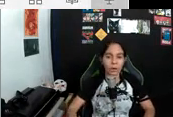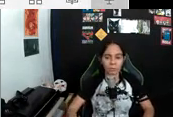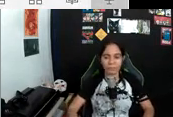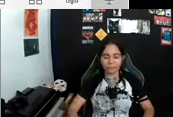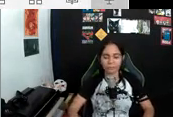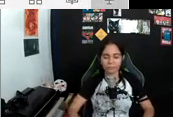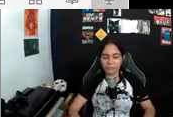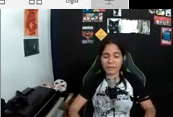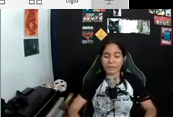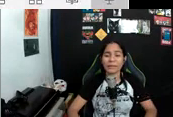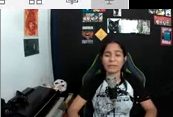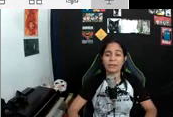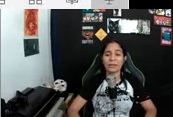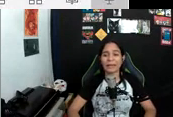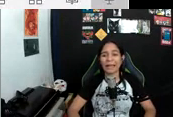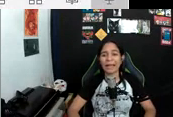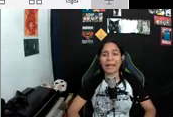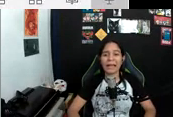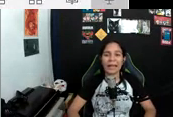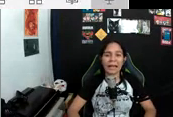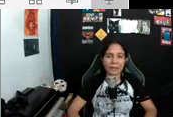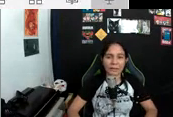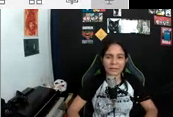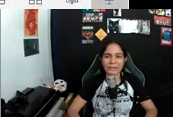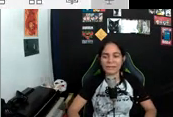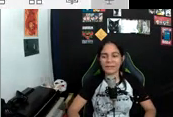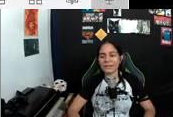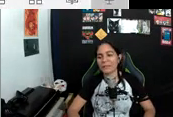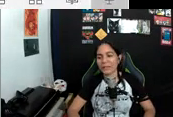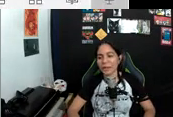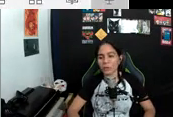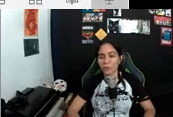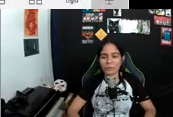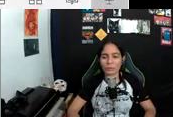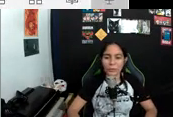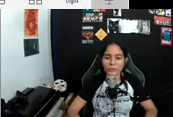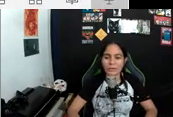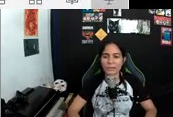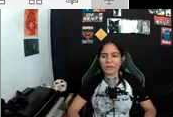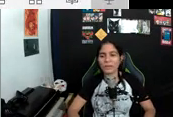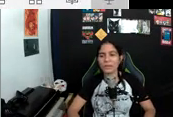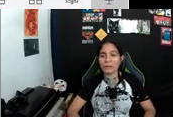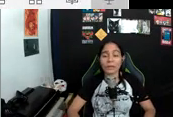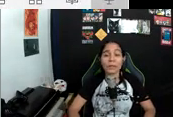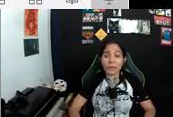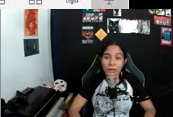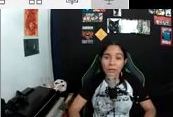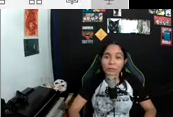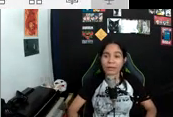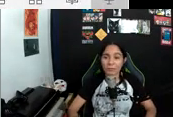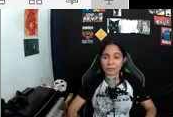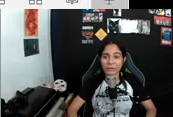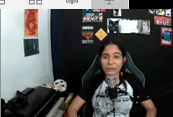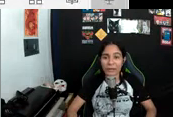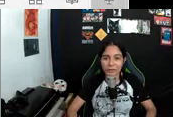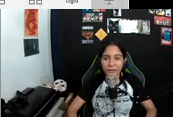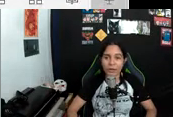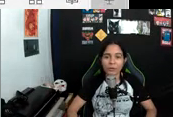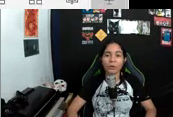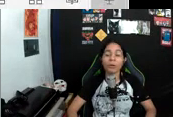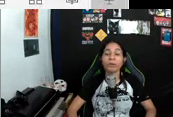pelo nome. Então, esse negócio de ficar, mãezinha, o vozinho, não sei. Não, aquelas